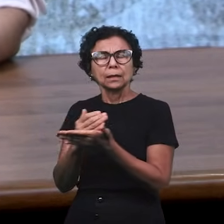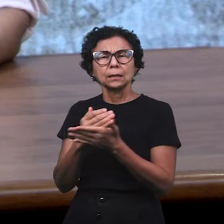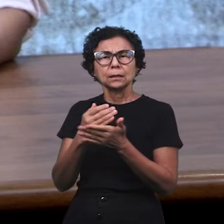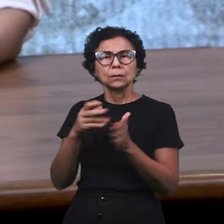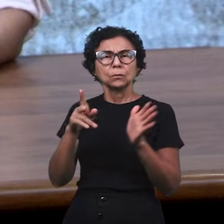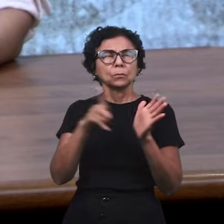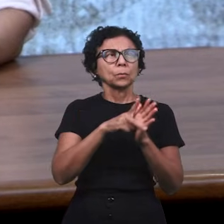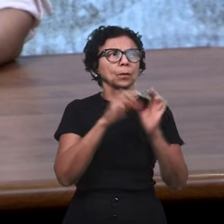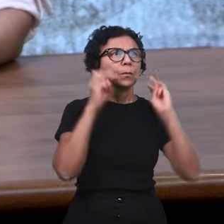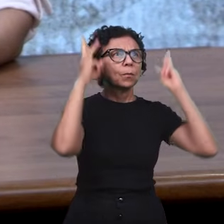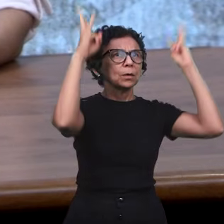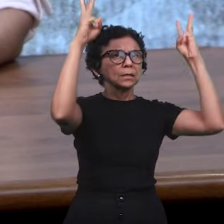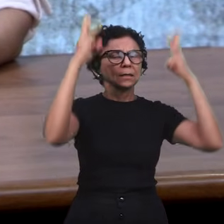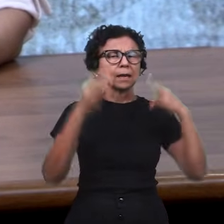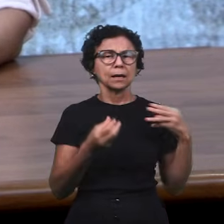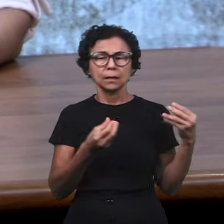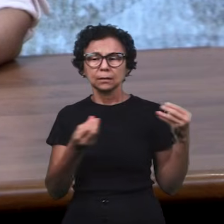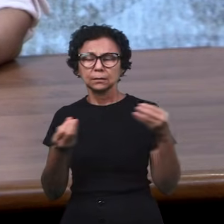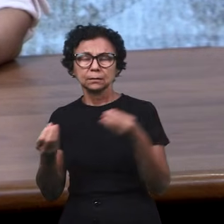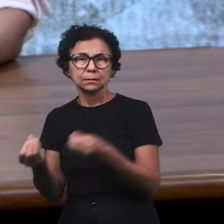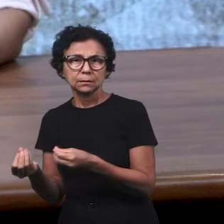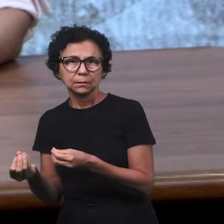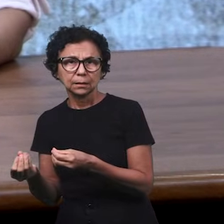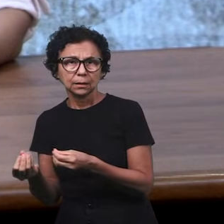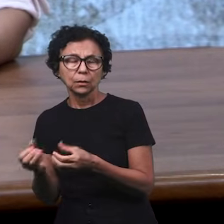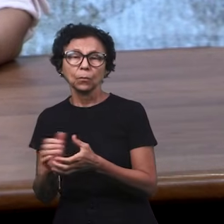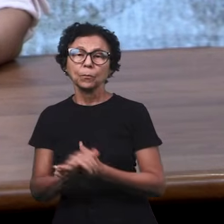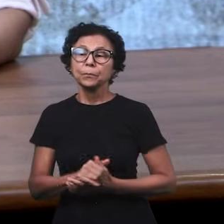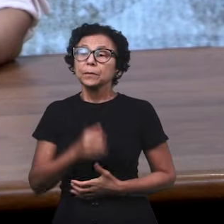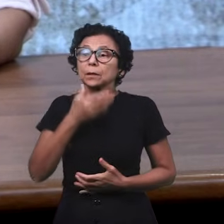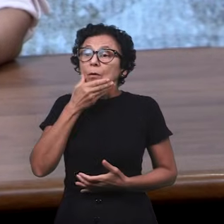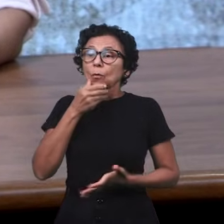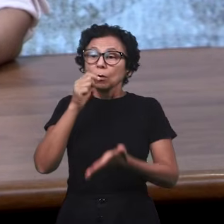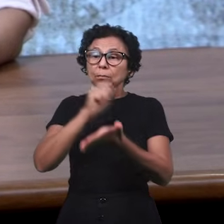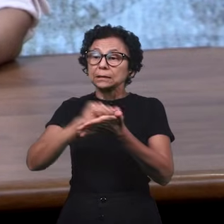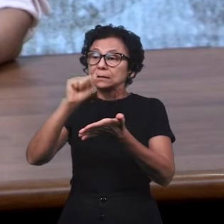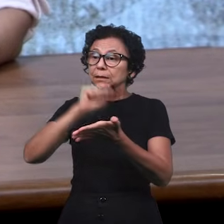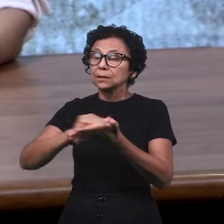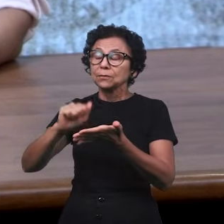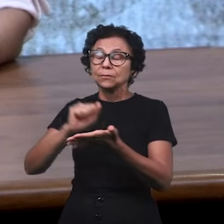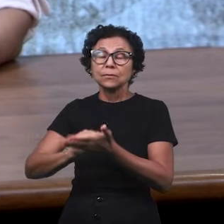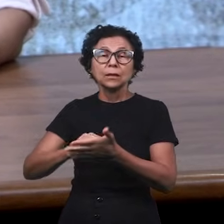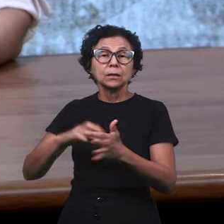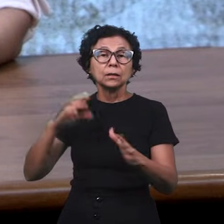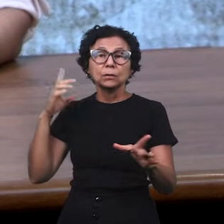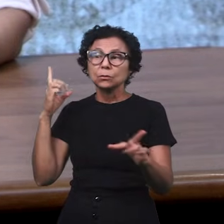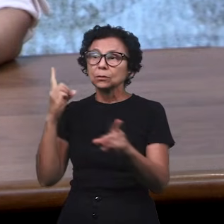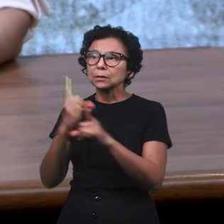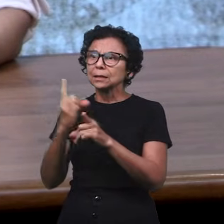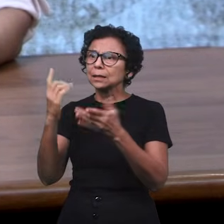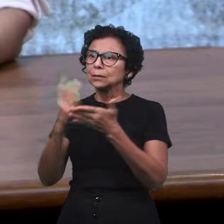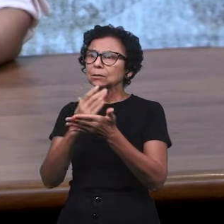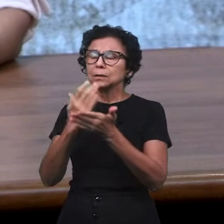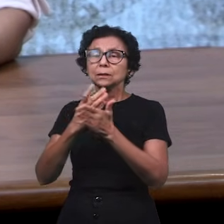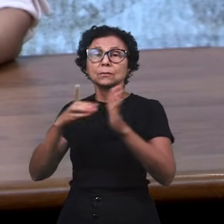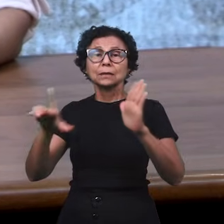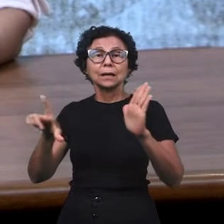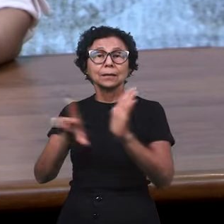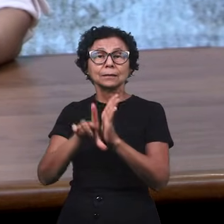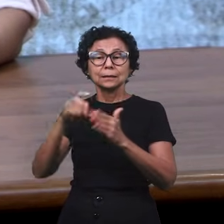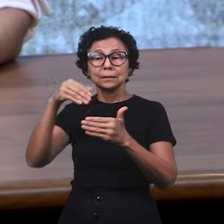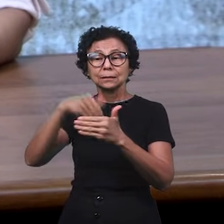e disse a Safã, o escrivão: achei o livro da lei na casa do Senhor.